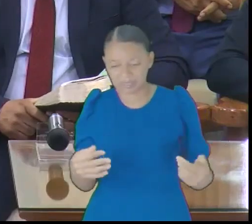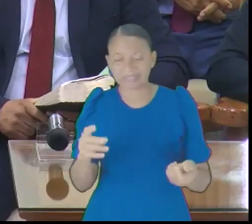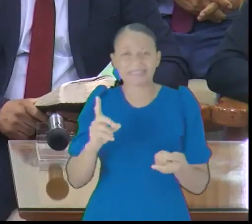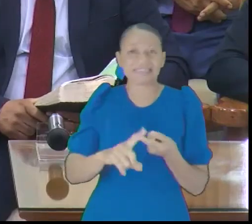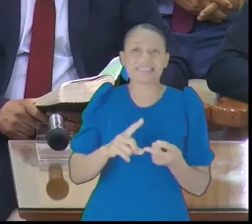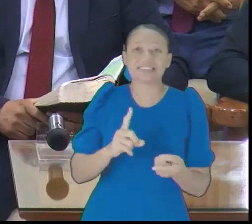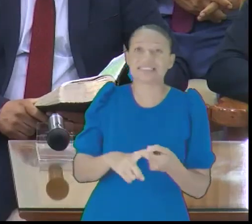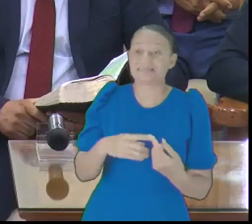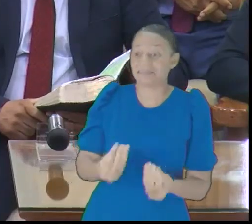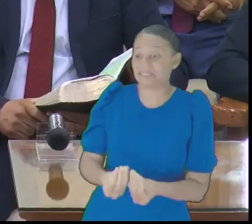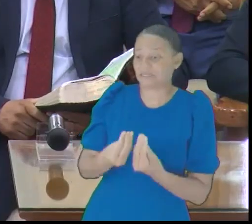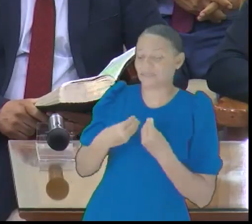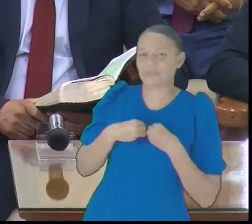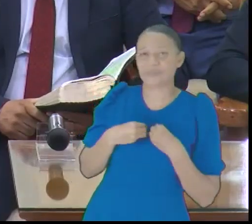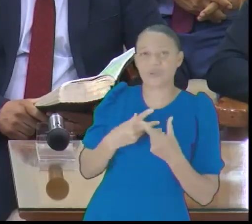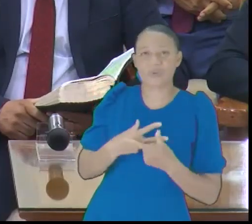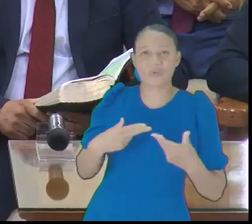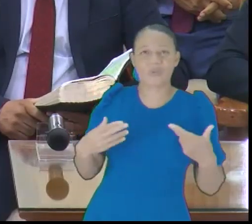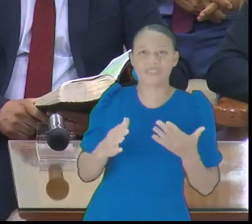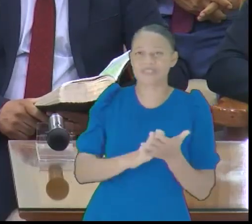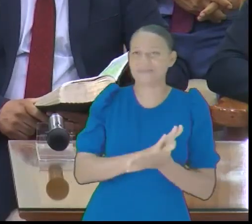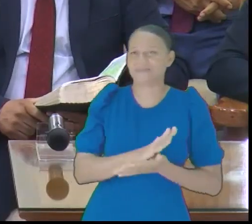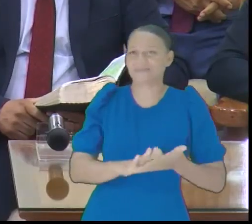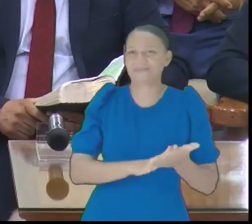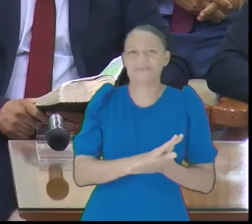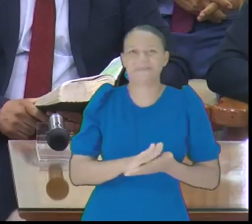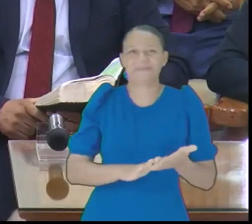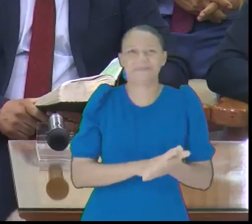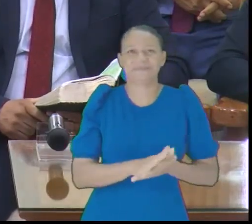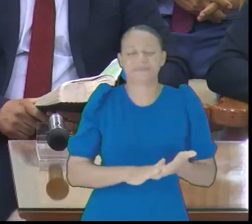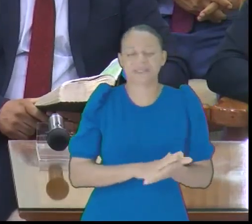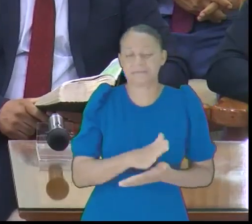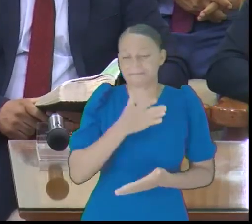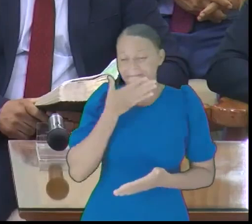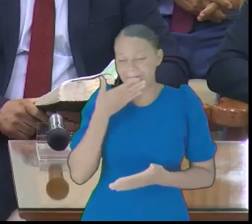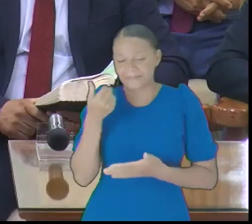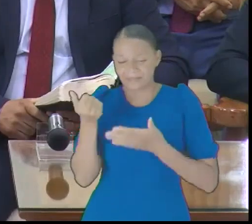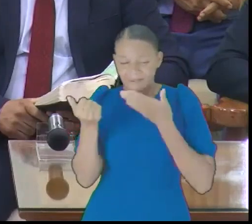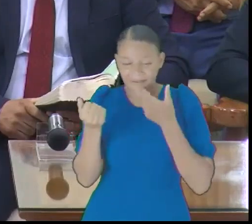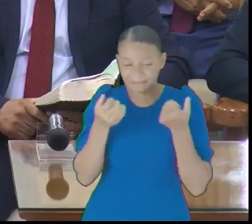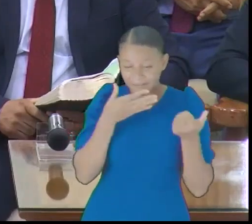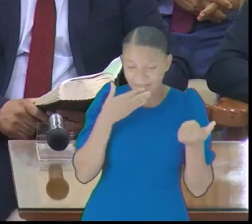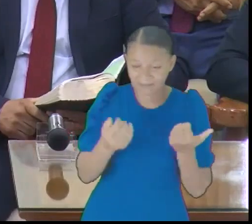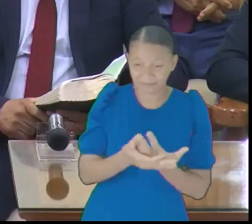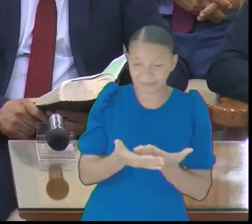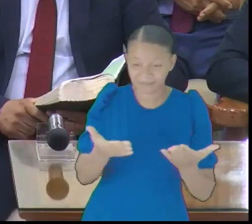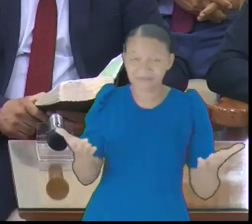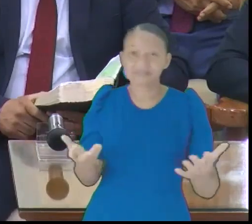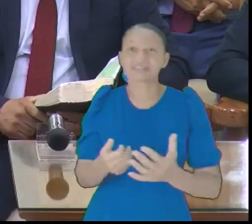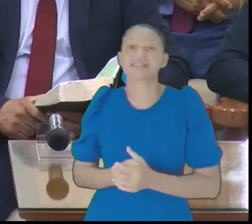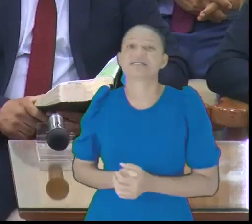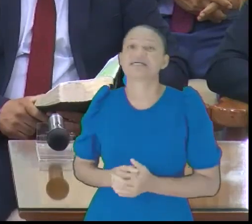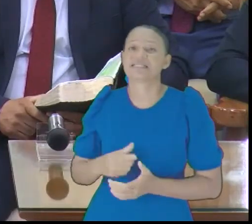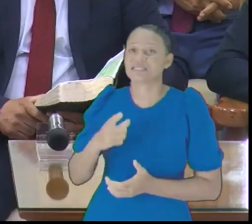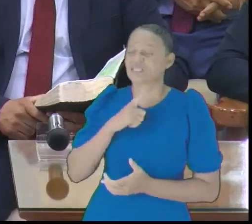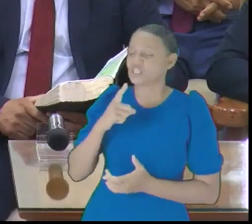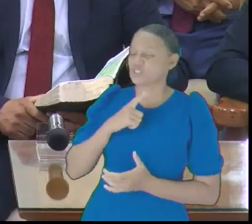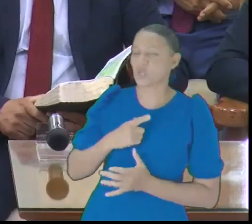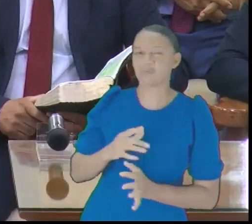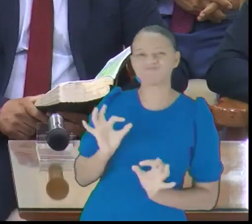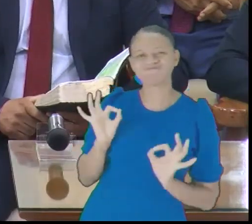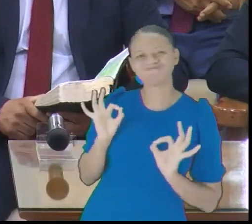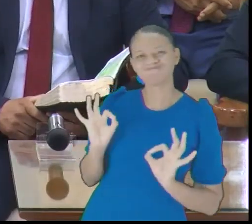não nos dá qualquer coisa. Ele só nos dá o melhor. Ele só nos dá o top de linha.